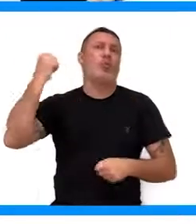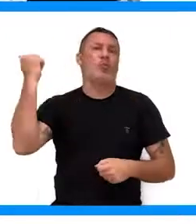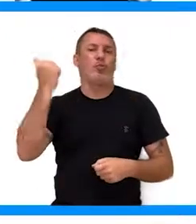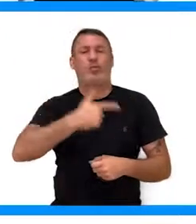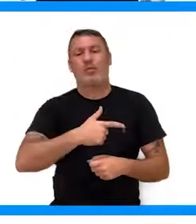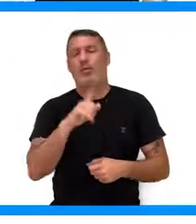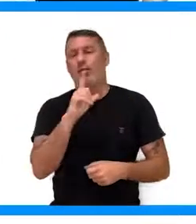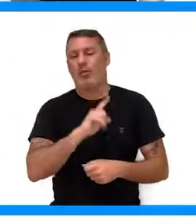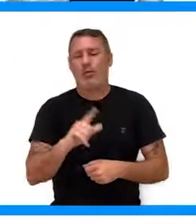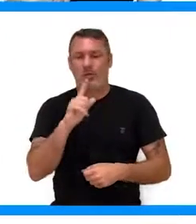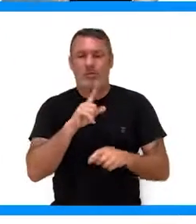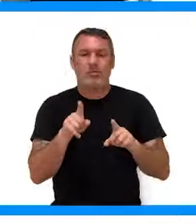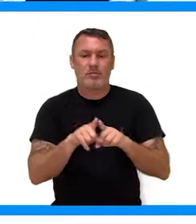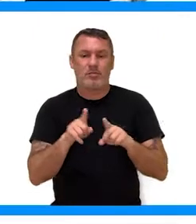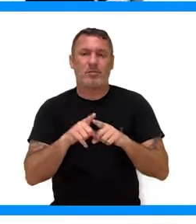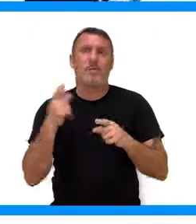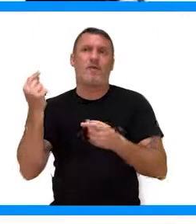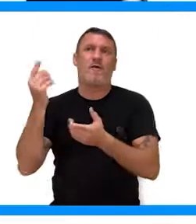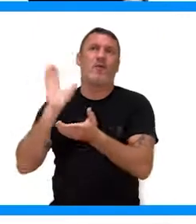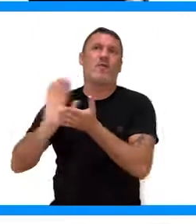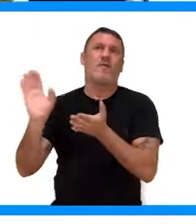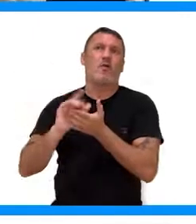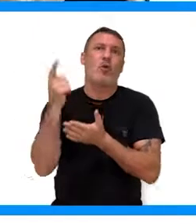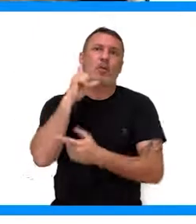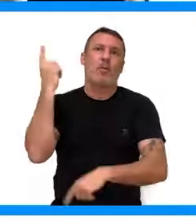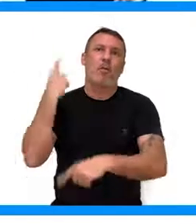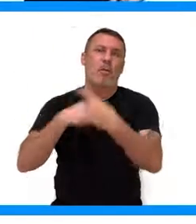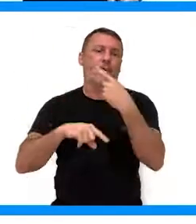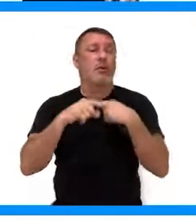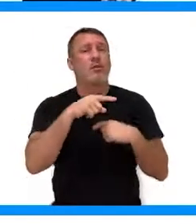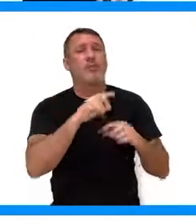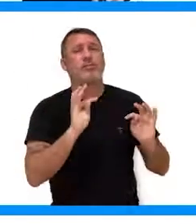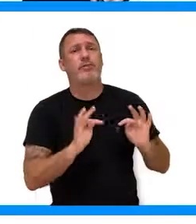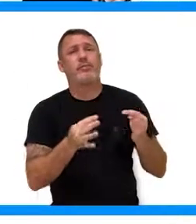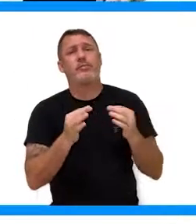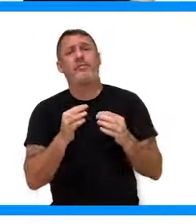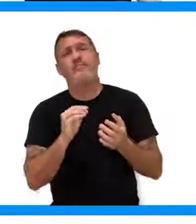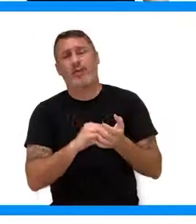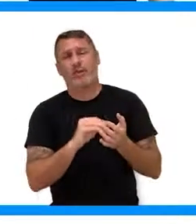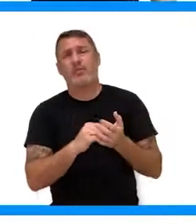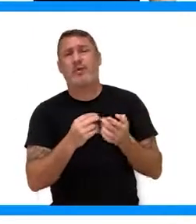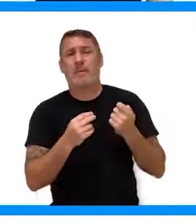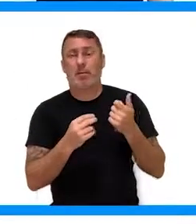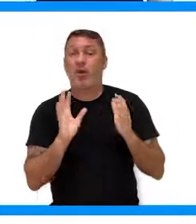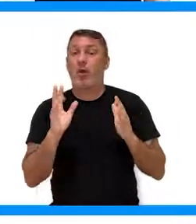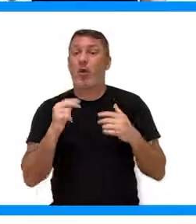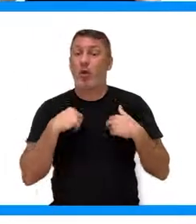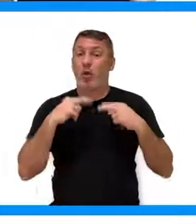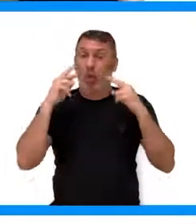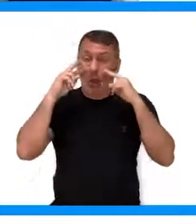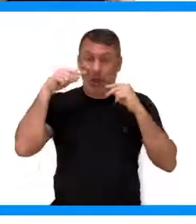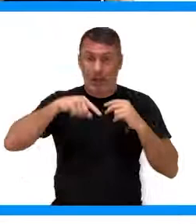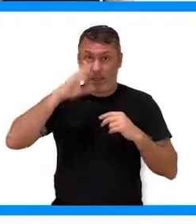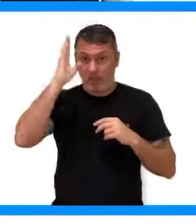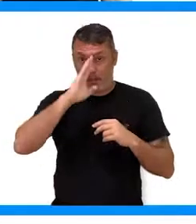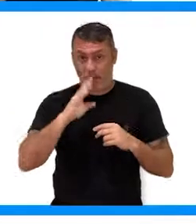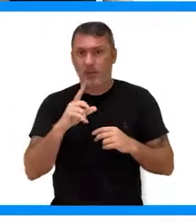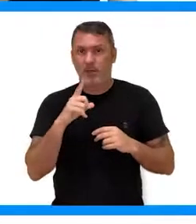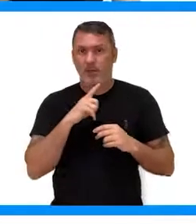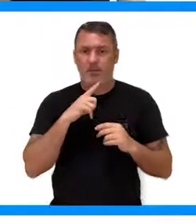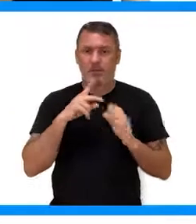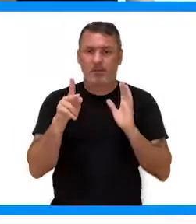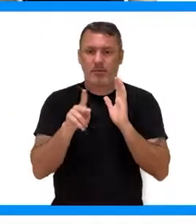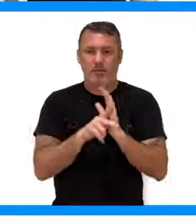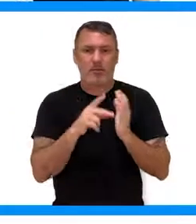um potencial também maior de investimento tecnológico. Nós observamos aqui no Brasil